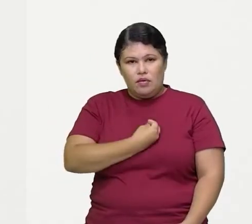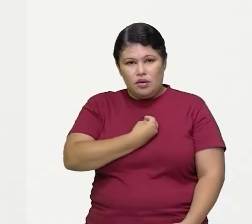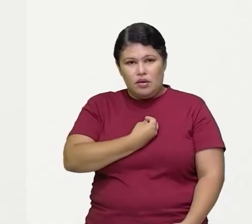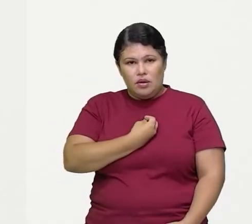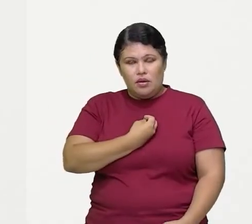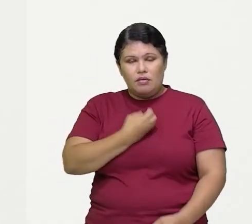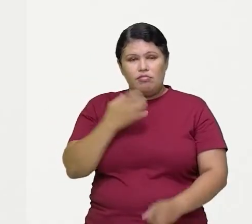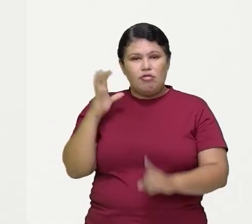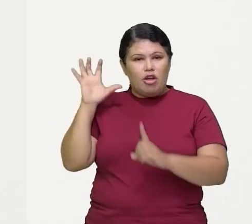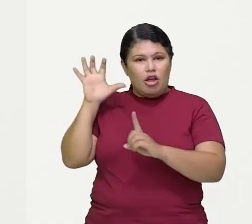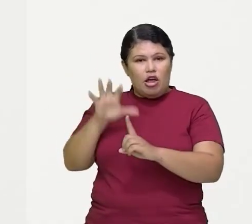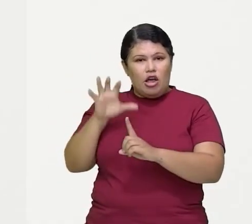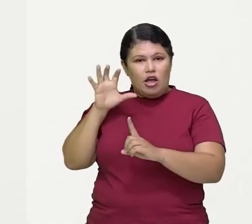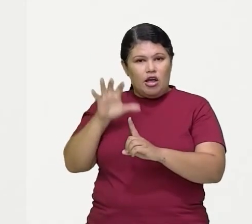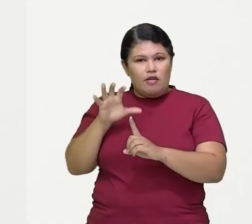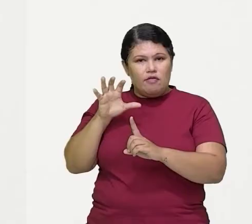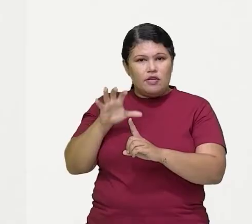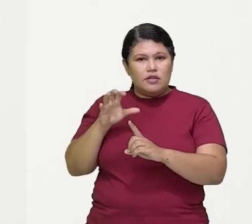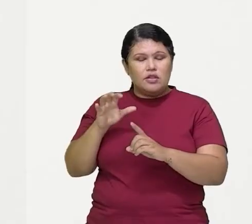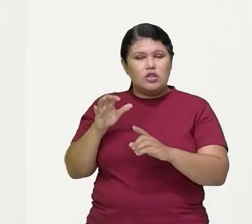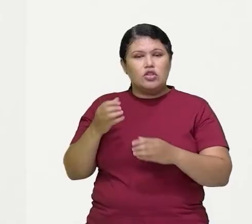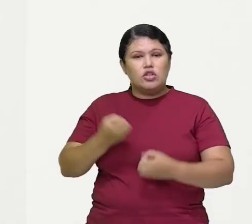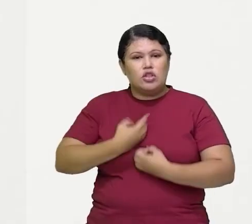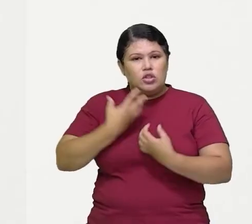enfatizar expressões e frases.